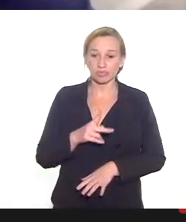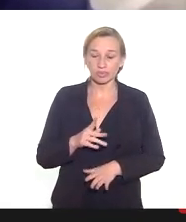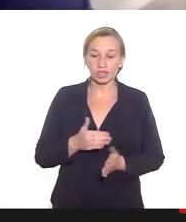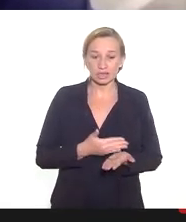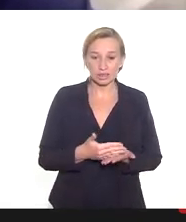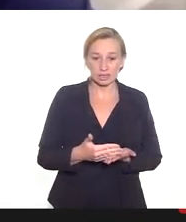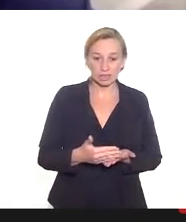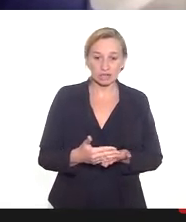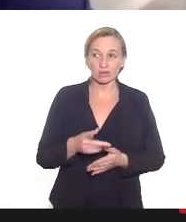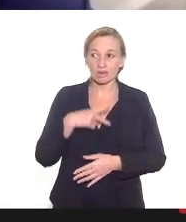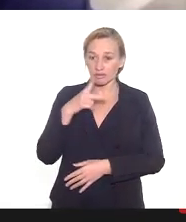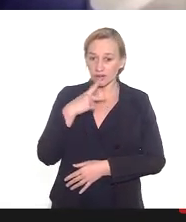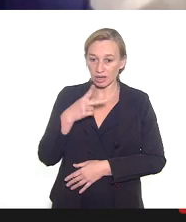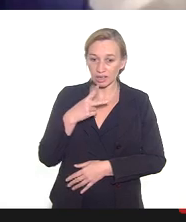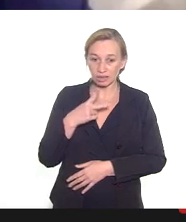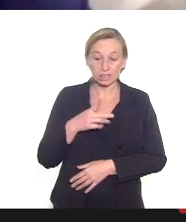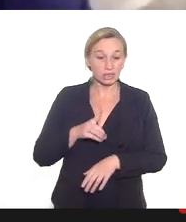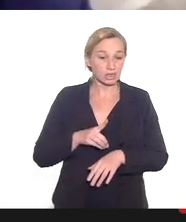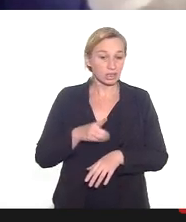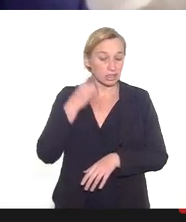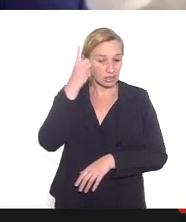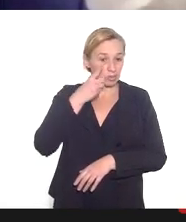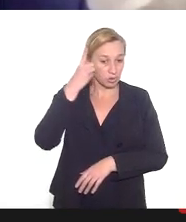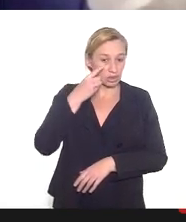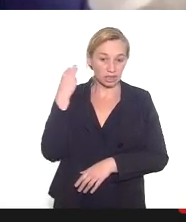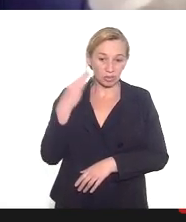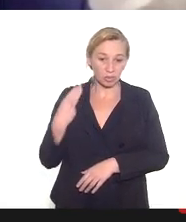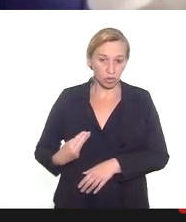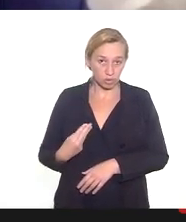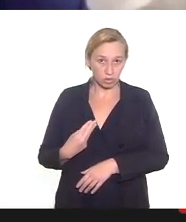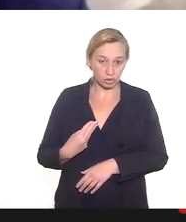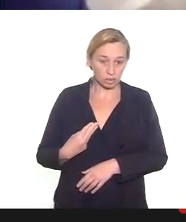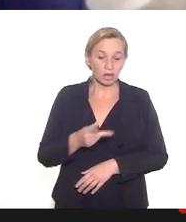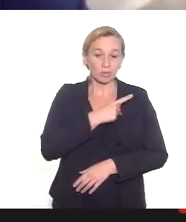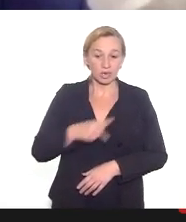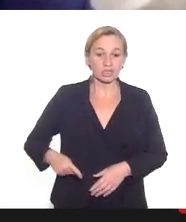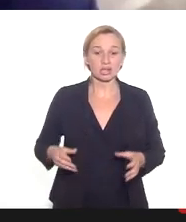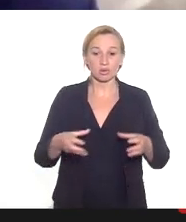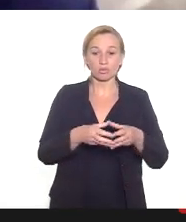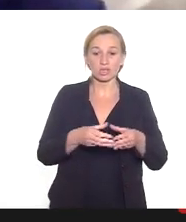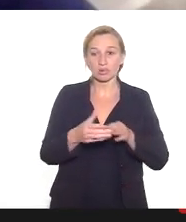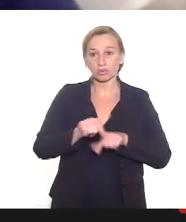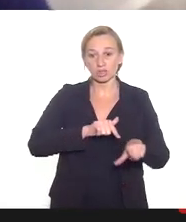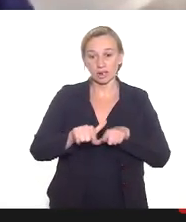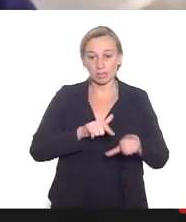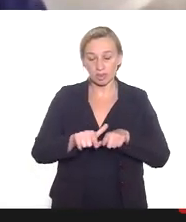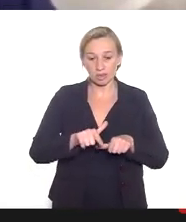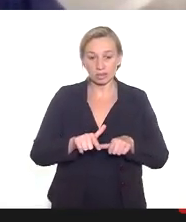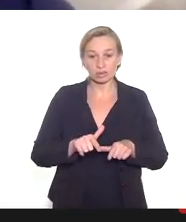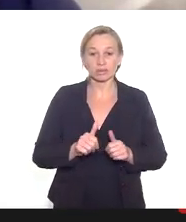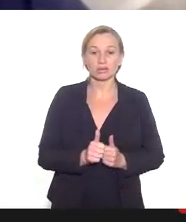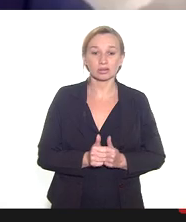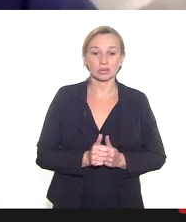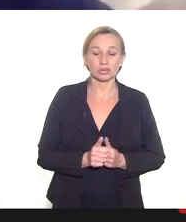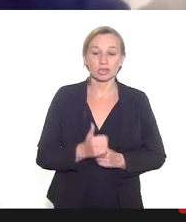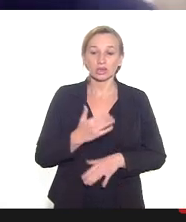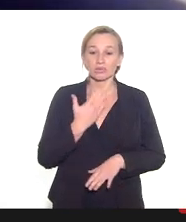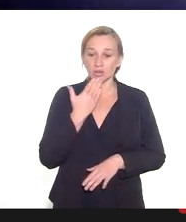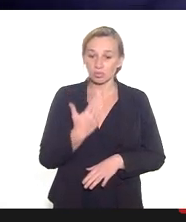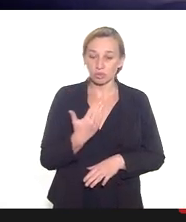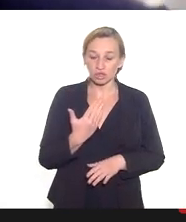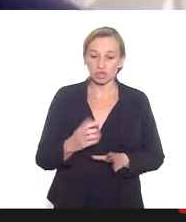Nossa audiência eu passo a palavra a deputada Mônica Francisco presidente da Comissão de trabalho e Zig Natália do